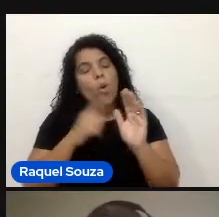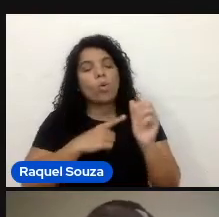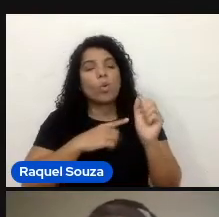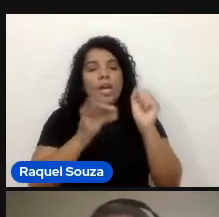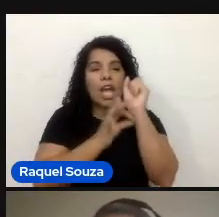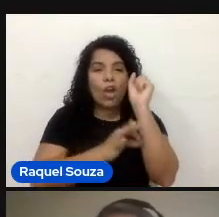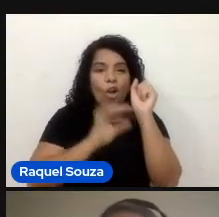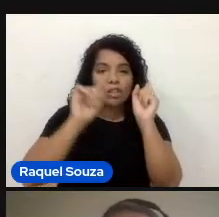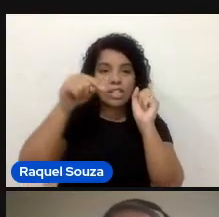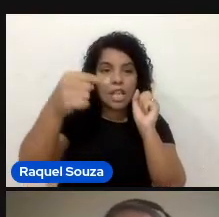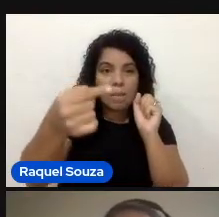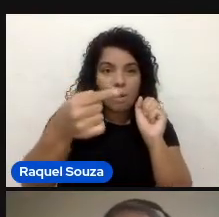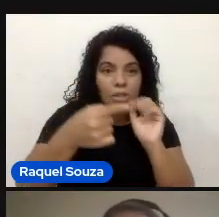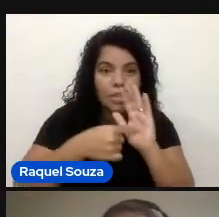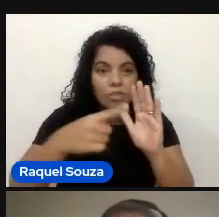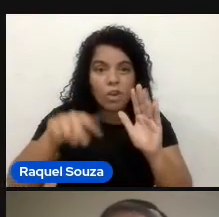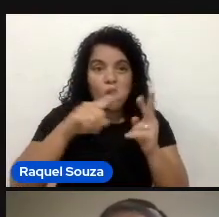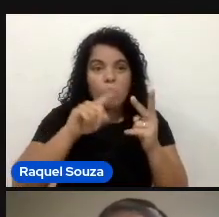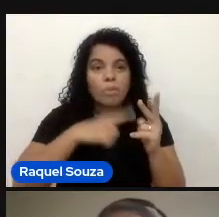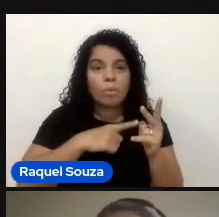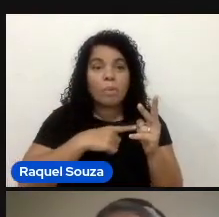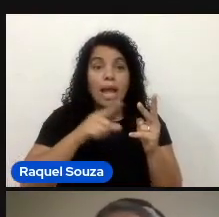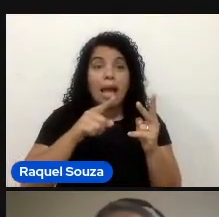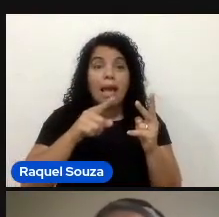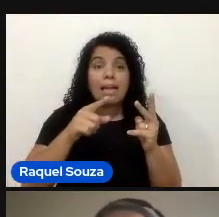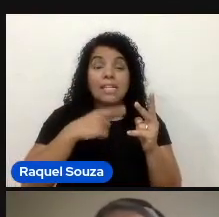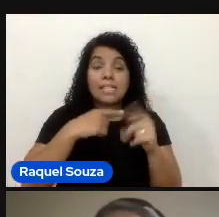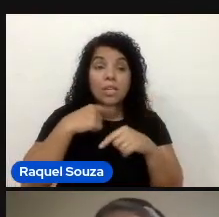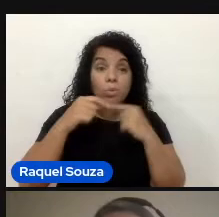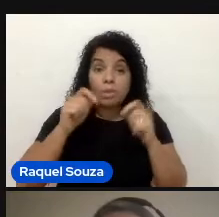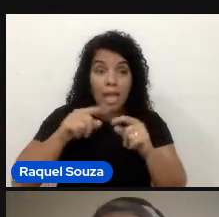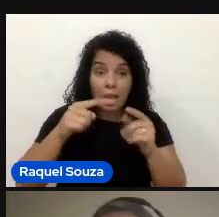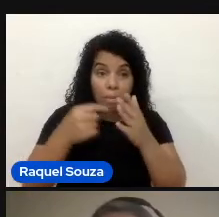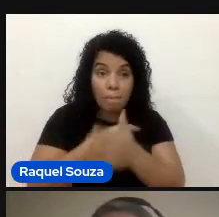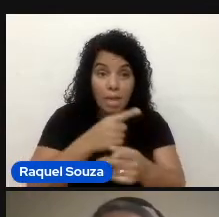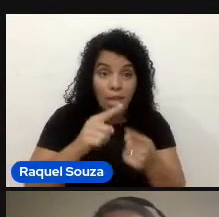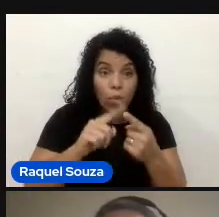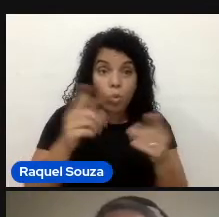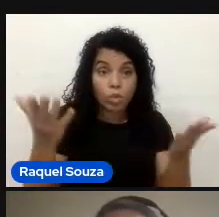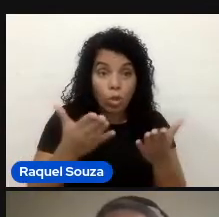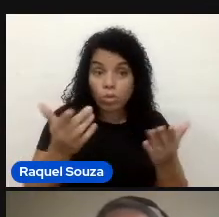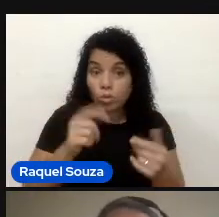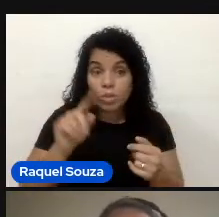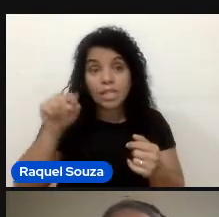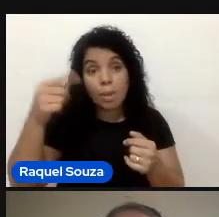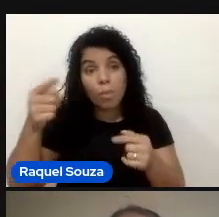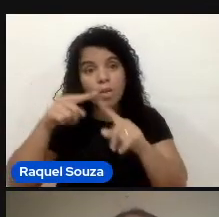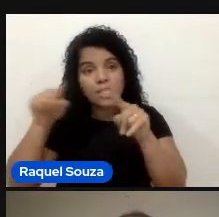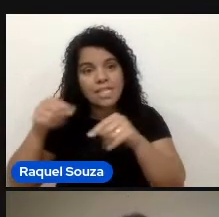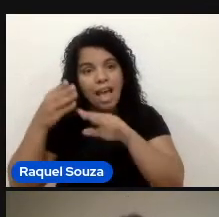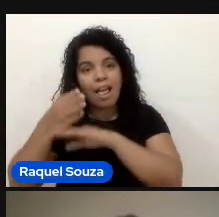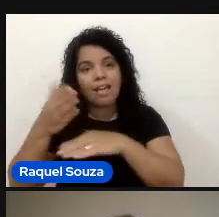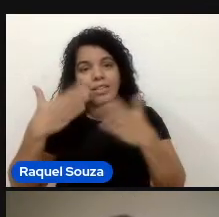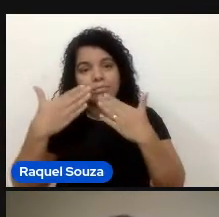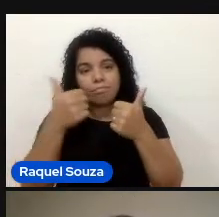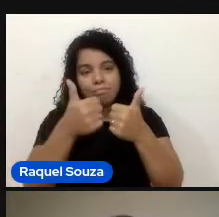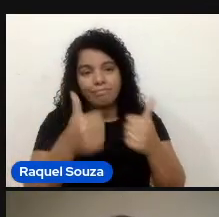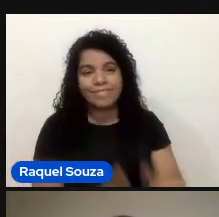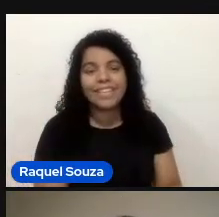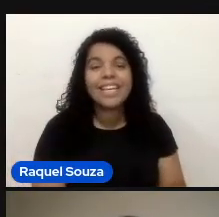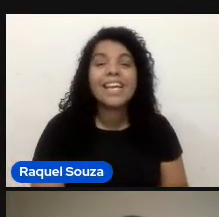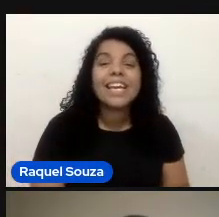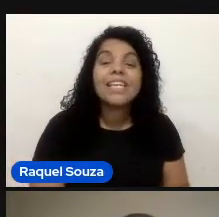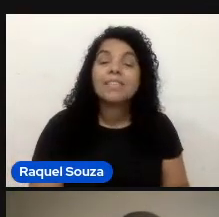lá para a sessão, se não tiver tempo para pergunta. Mas eu acredito que vai dar tempo, sim. Então,